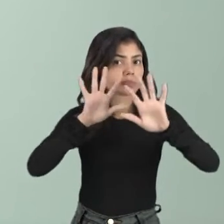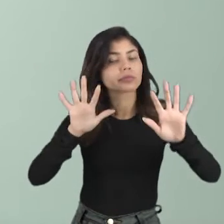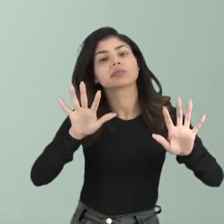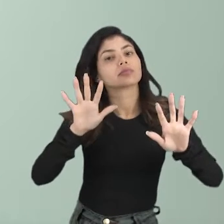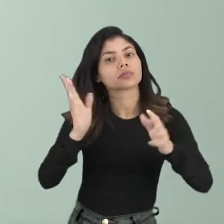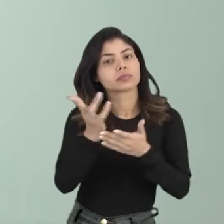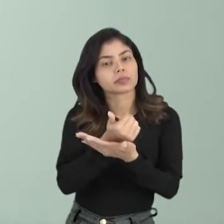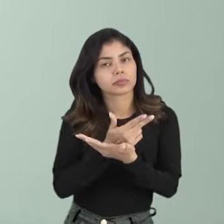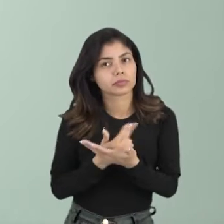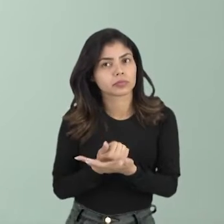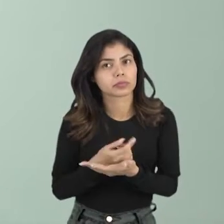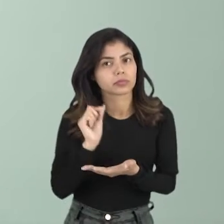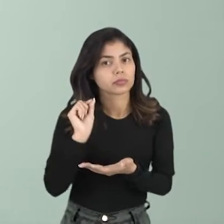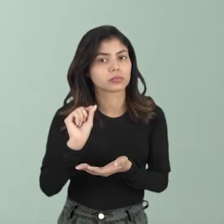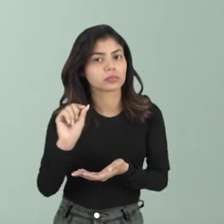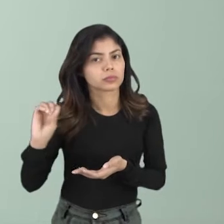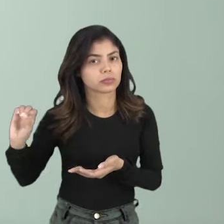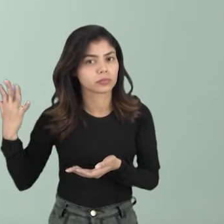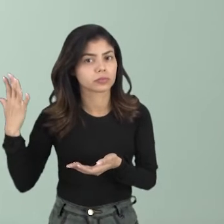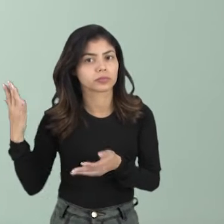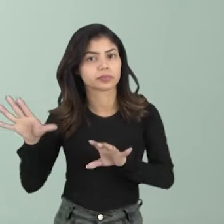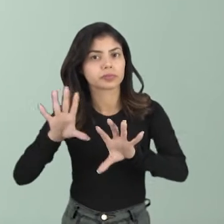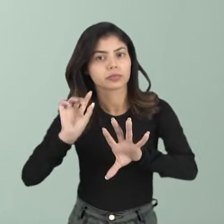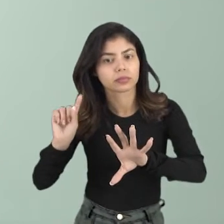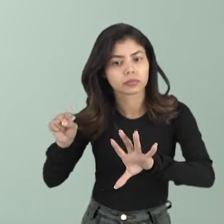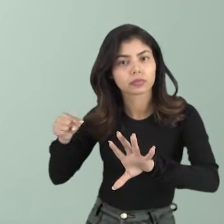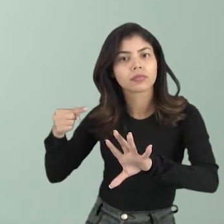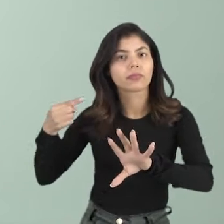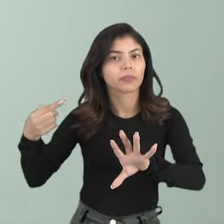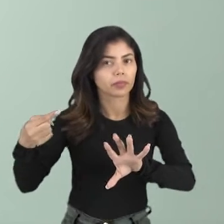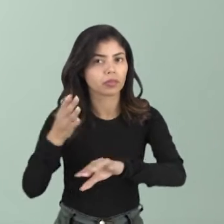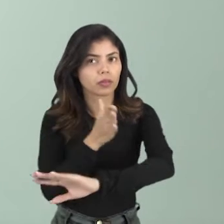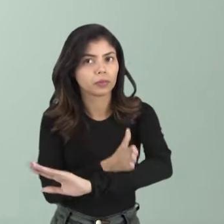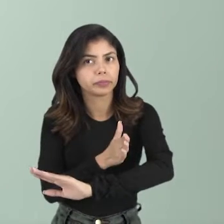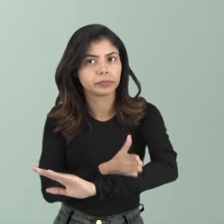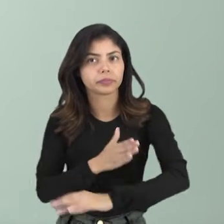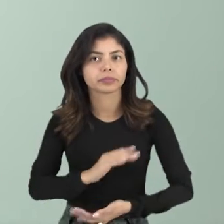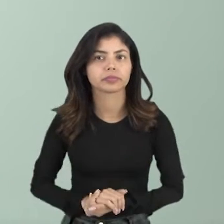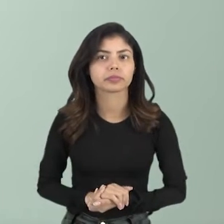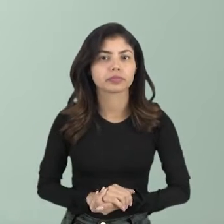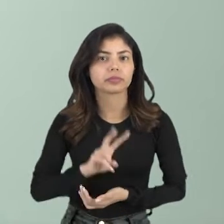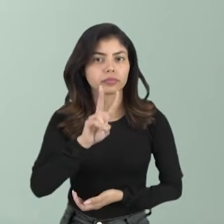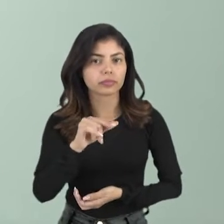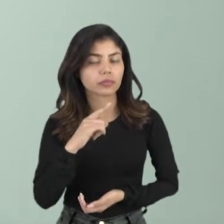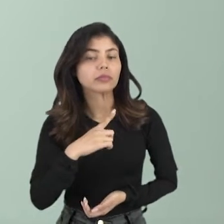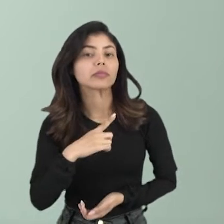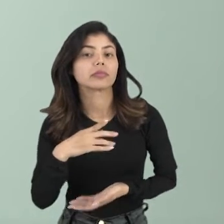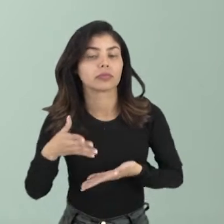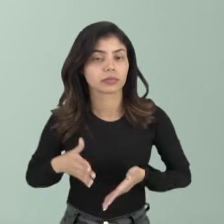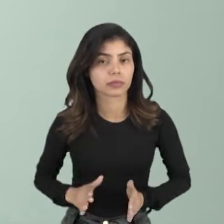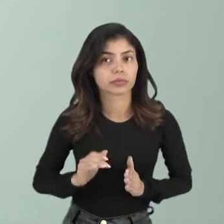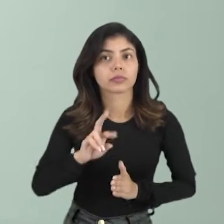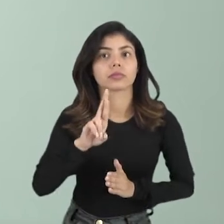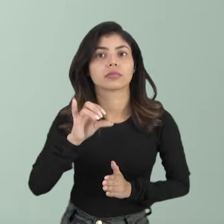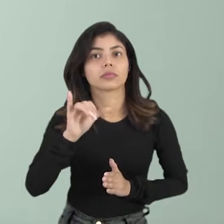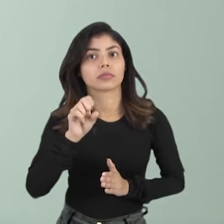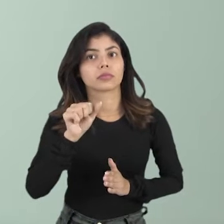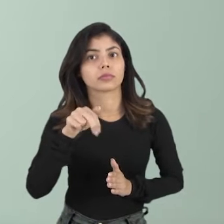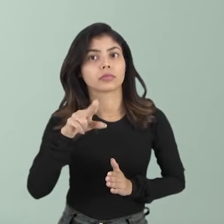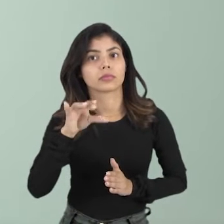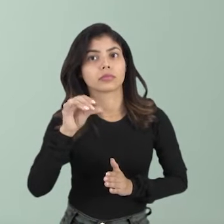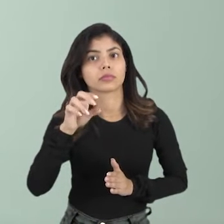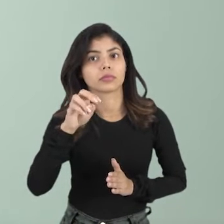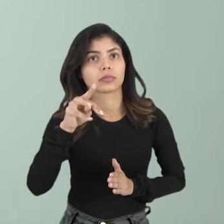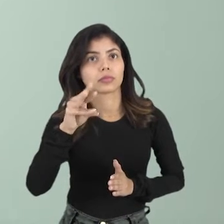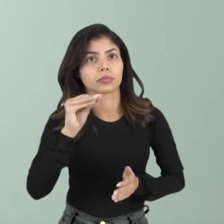claramente nas artes. O que é que vai acontecer então depois da Idade Média? Nós vamos ter o Renascimento e o movimento